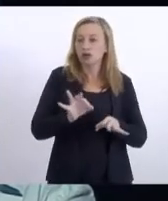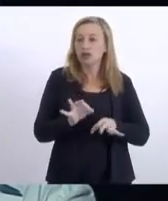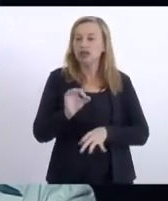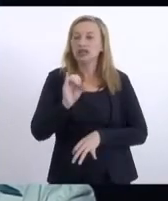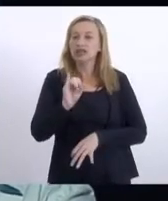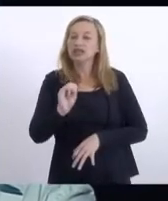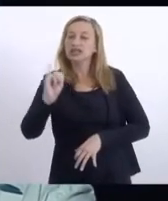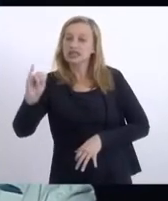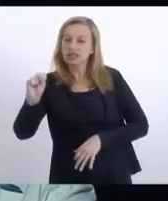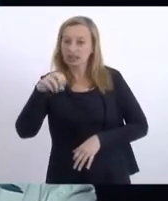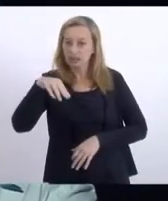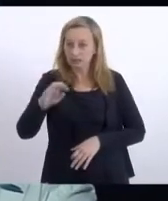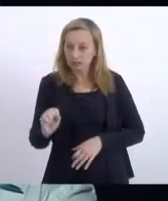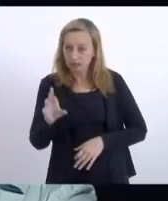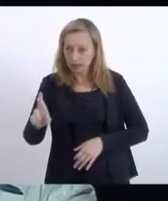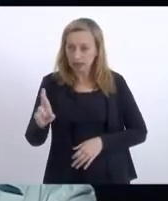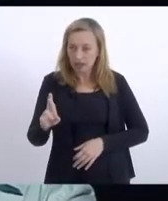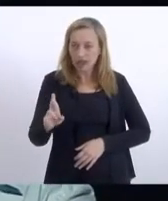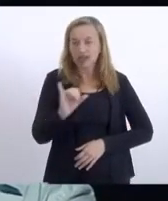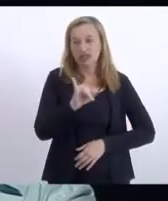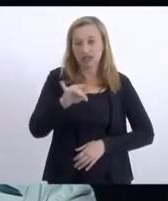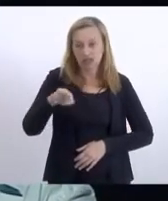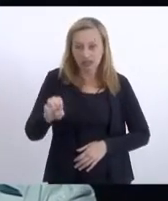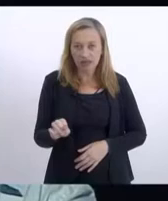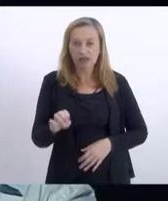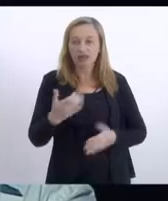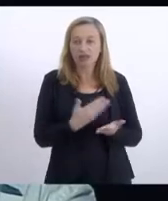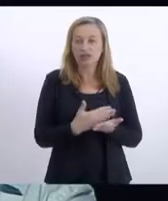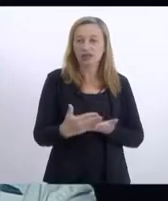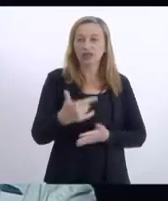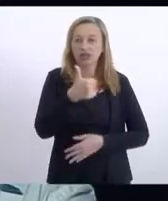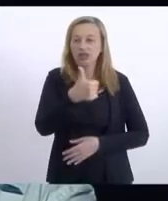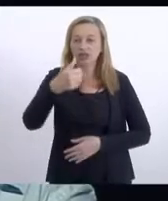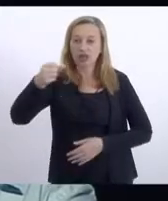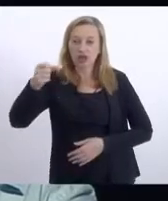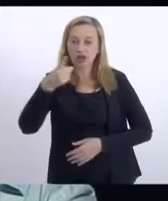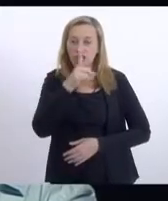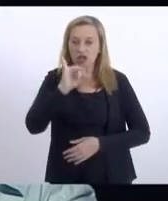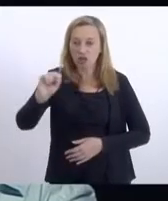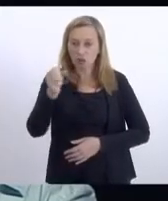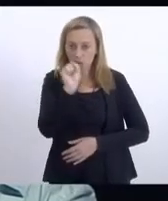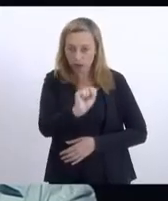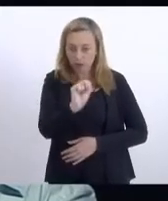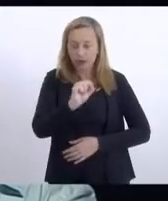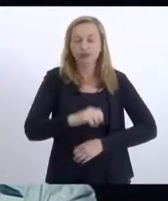SISB, através do SIM-SIDENF, que está sendo inaugurado dia 8 pelo consórcio SIDENF.